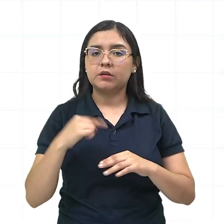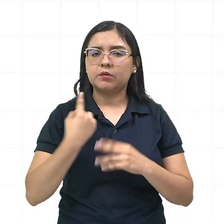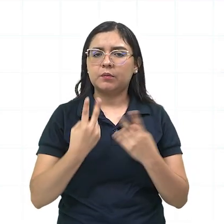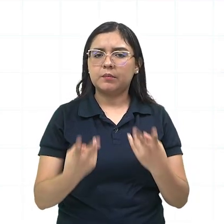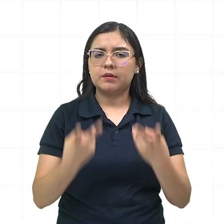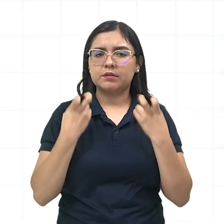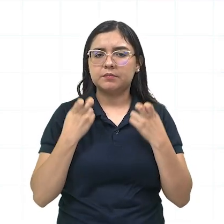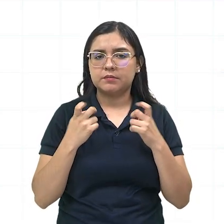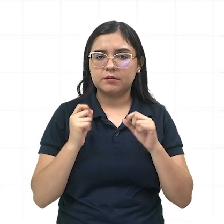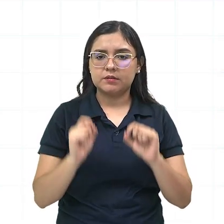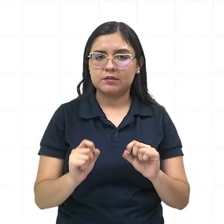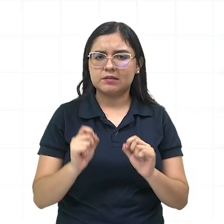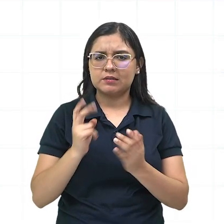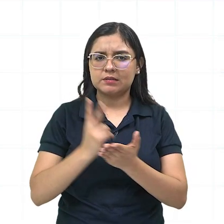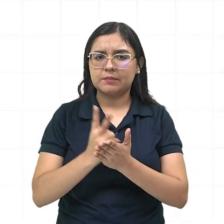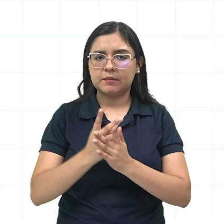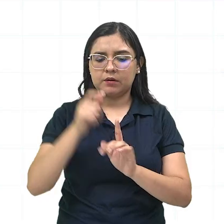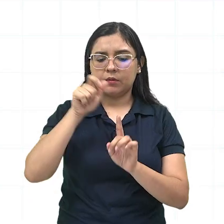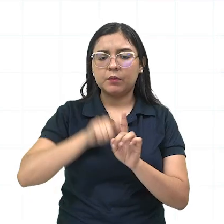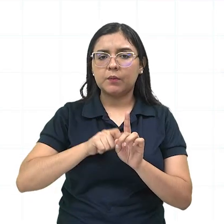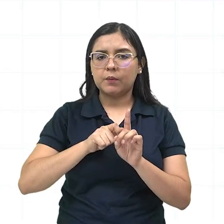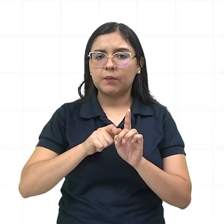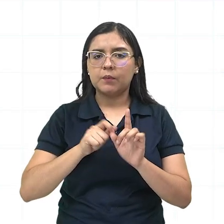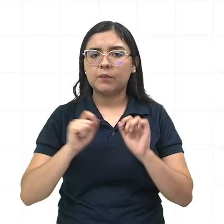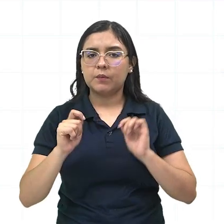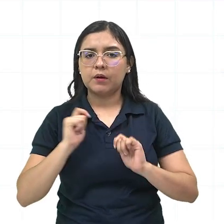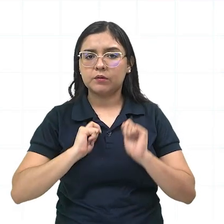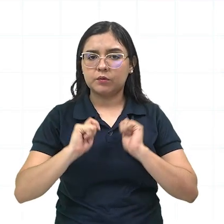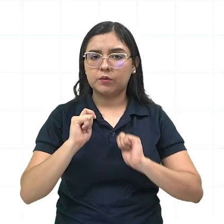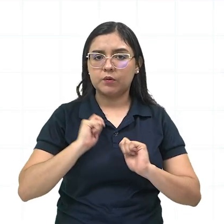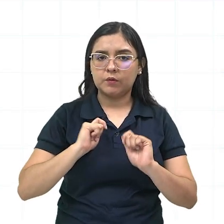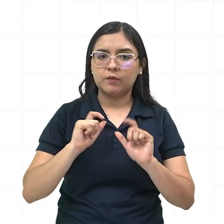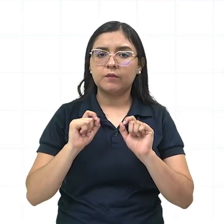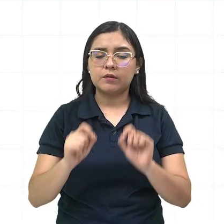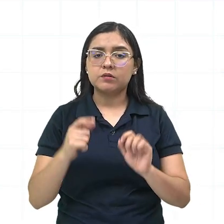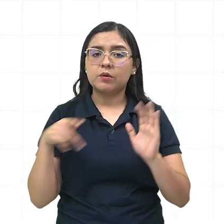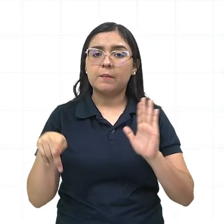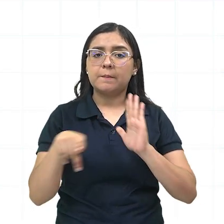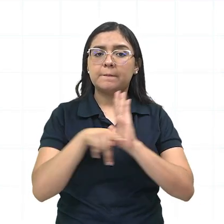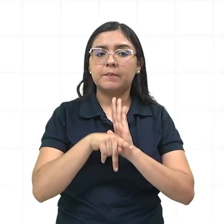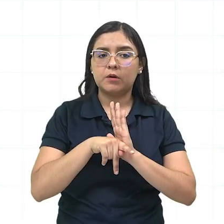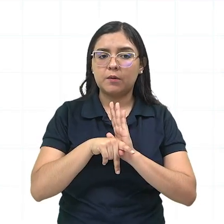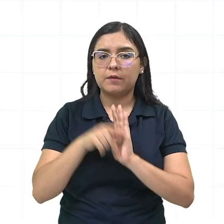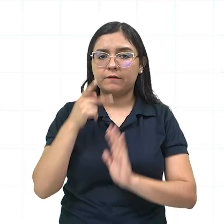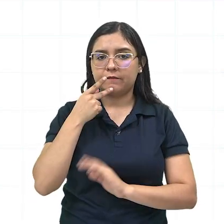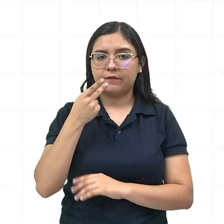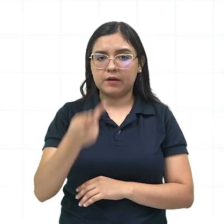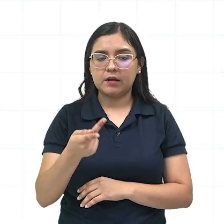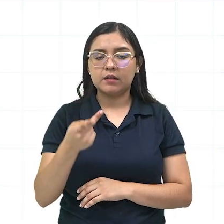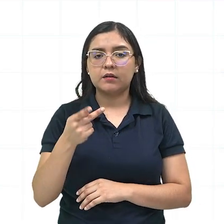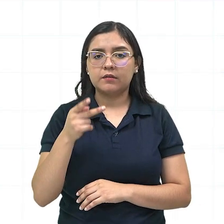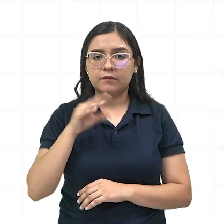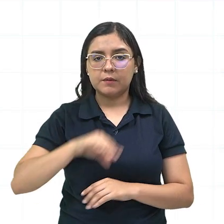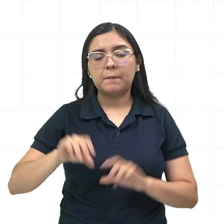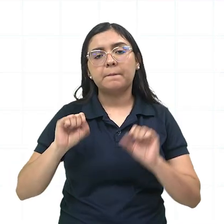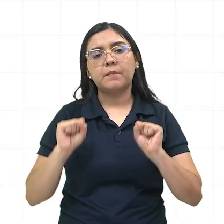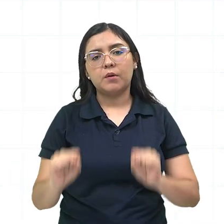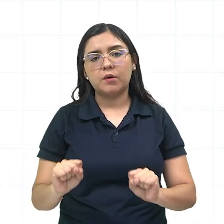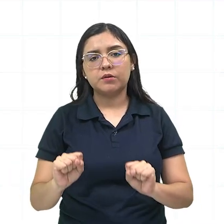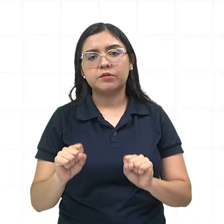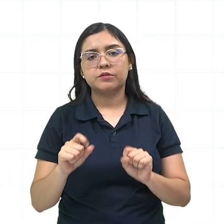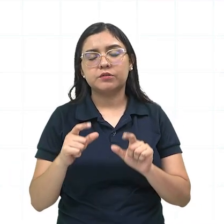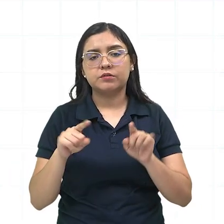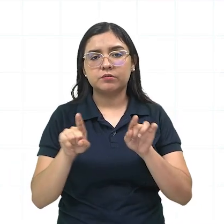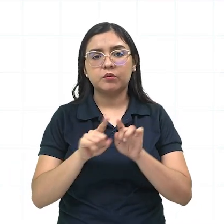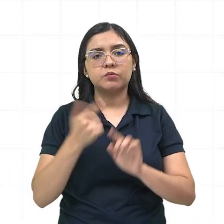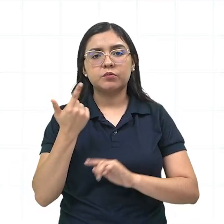que nem sempre o ator ele vai estar trazendo a sua fala verbalmente. Ele pode estar trazendo de